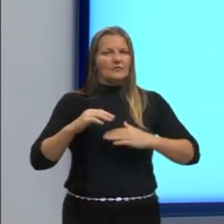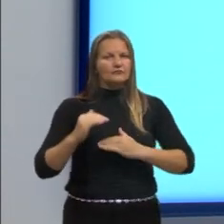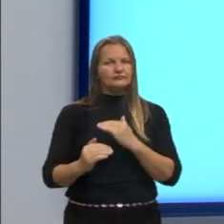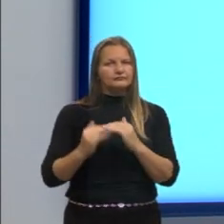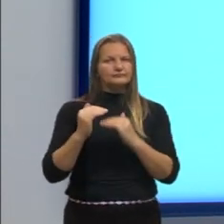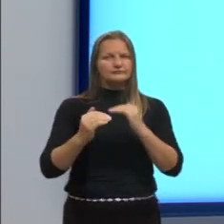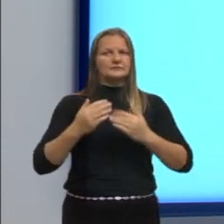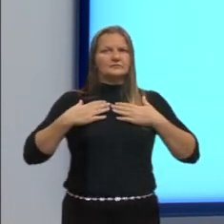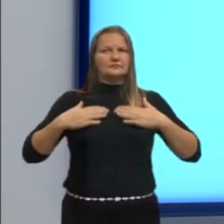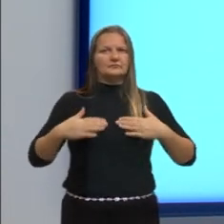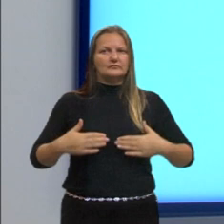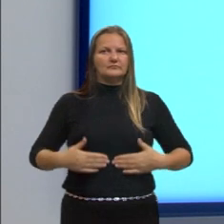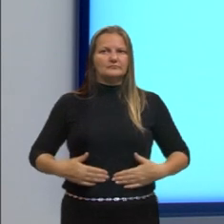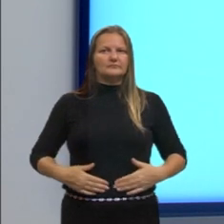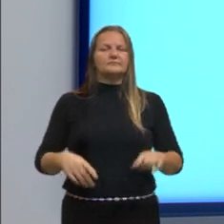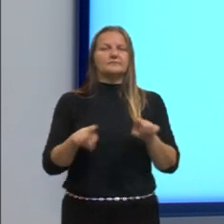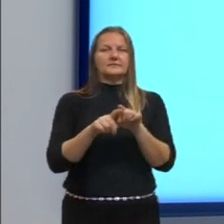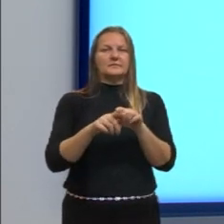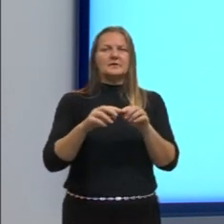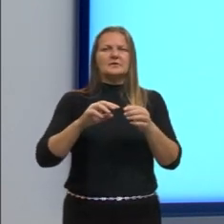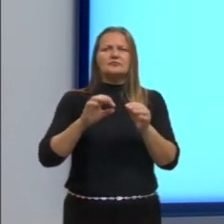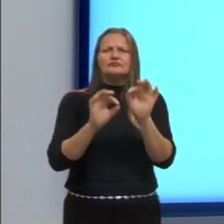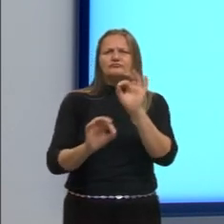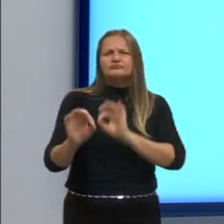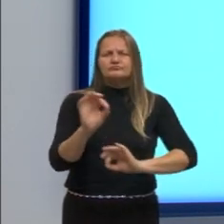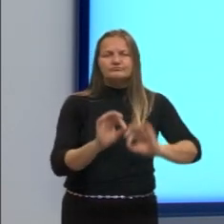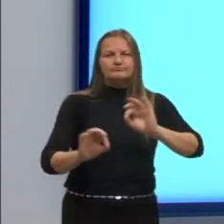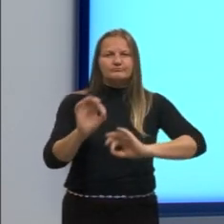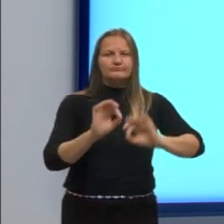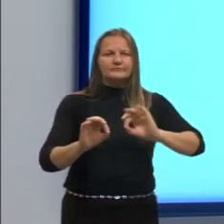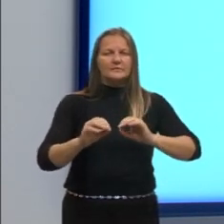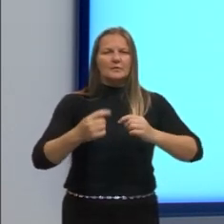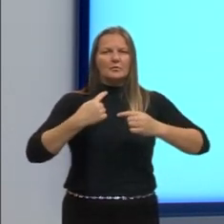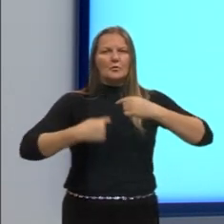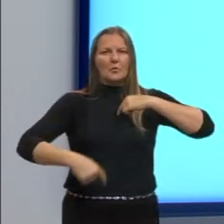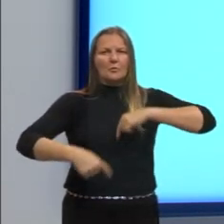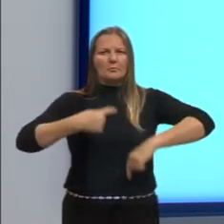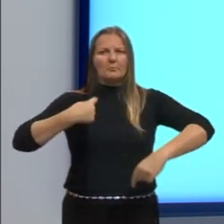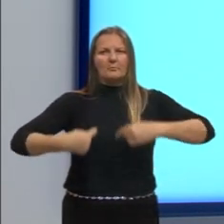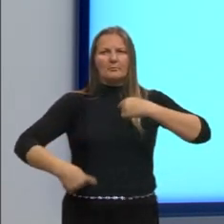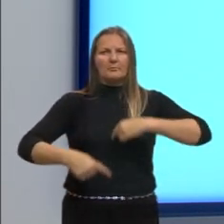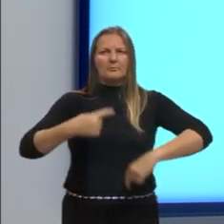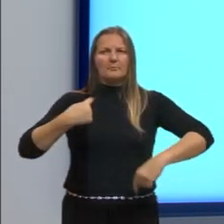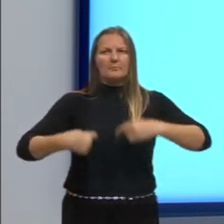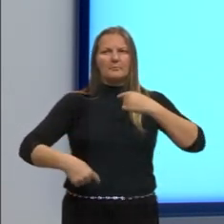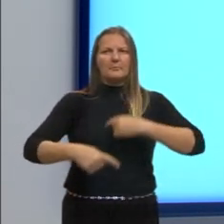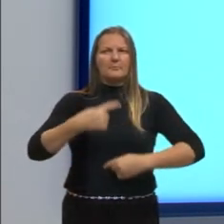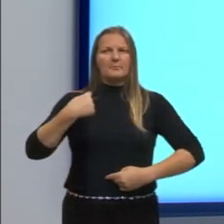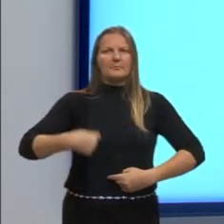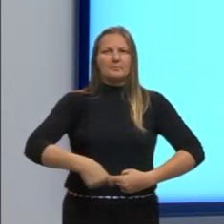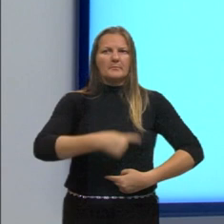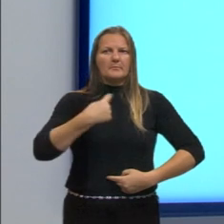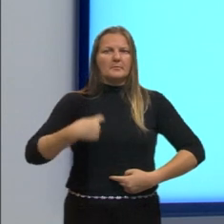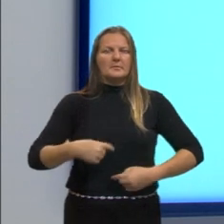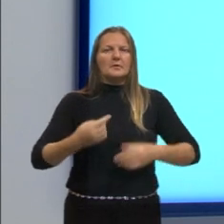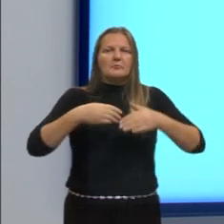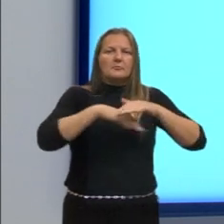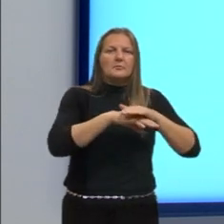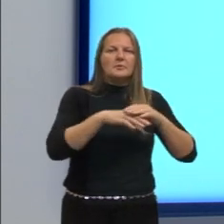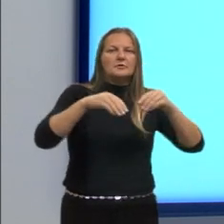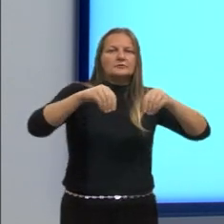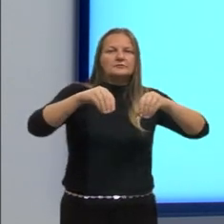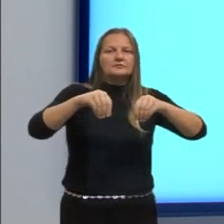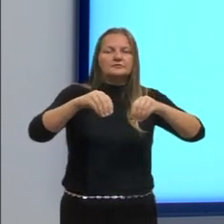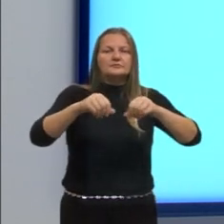organismo tem a questão de regular o processo metabólico também serve como armazenamento de substância